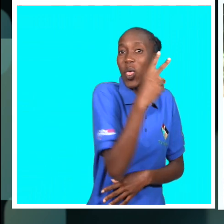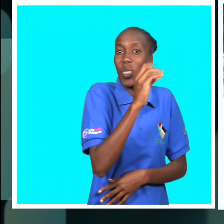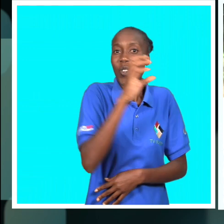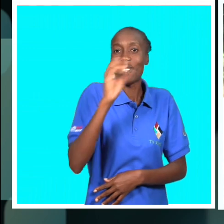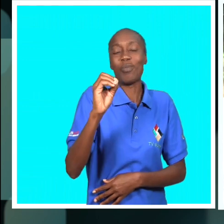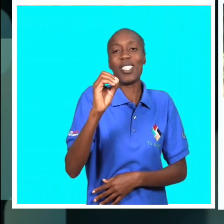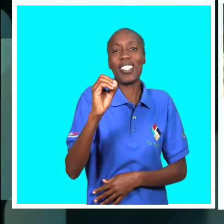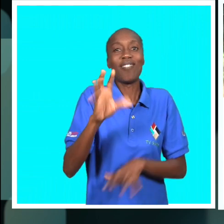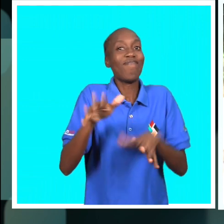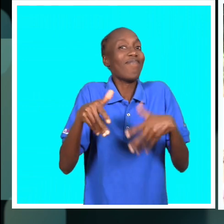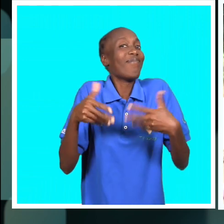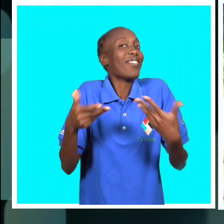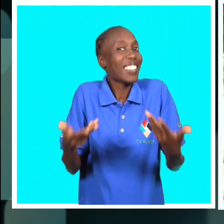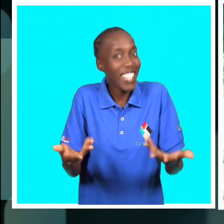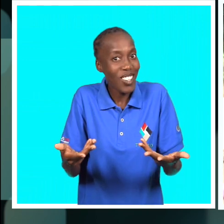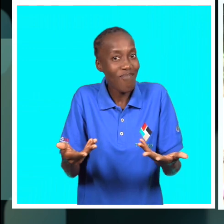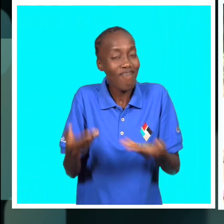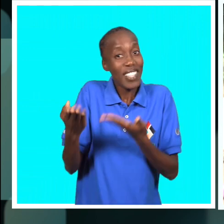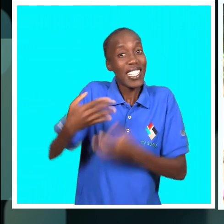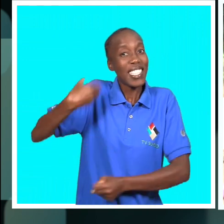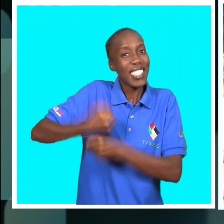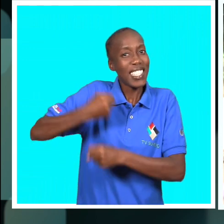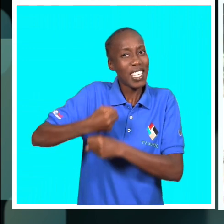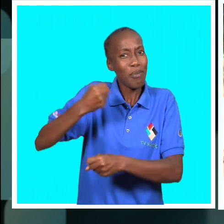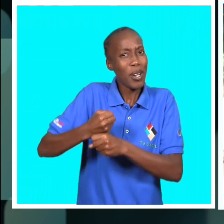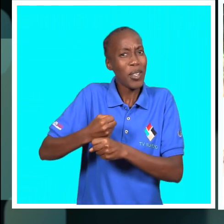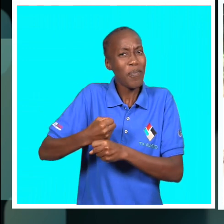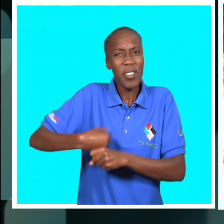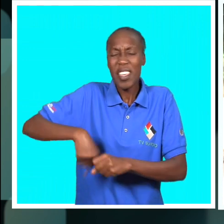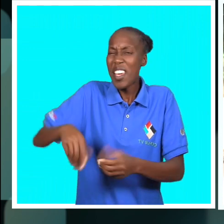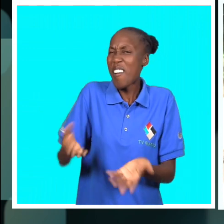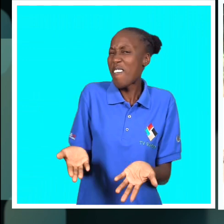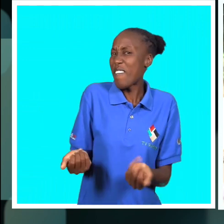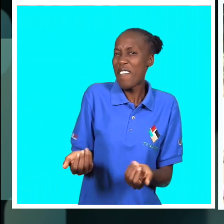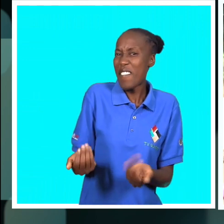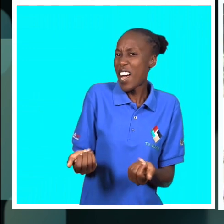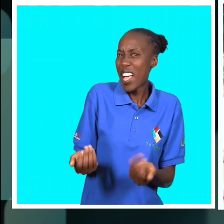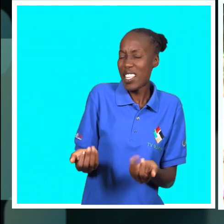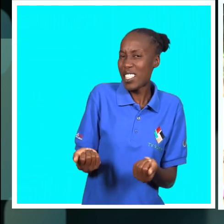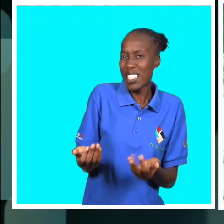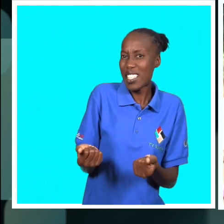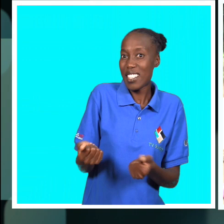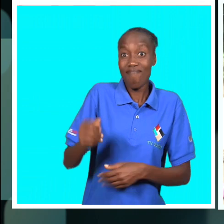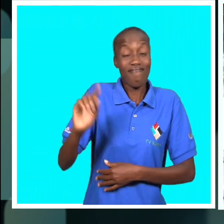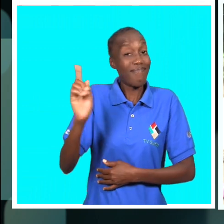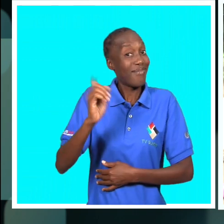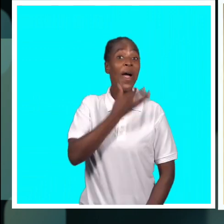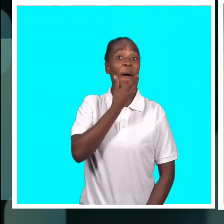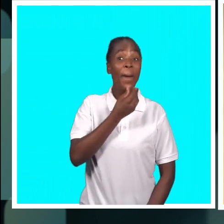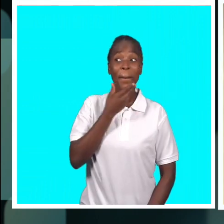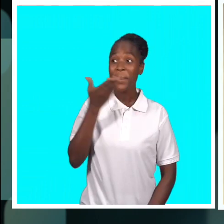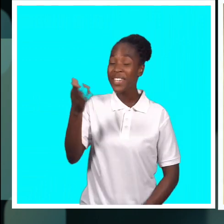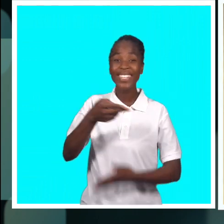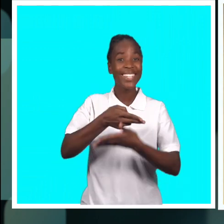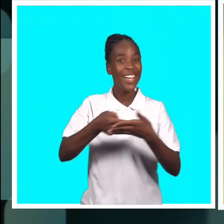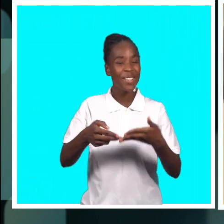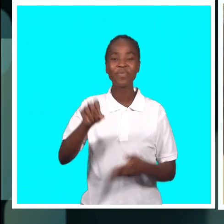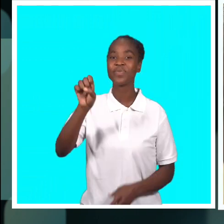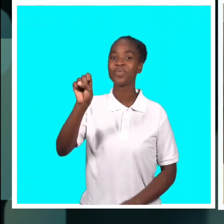trabalho Desde o ano de 2000 então quanto esse trabalho não foi algo muito